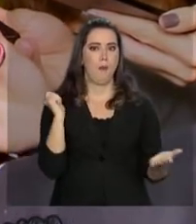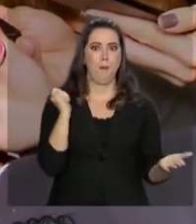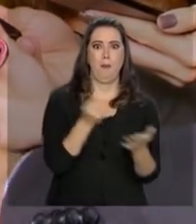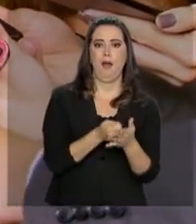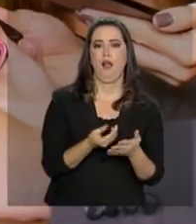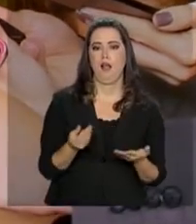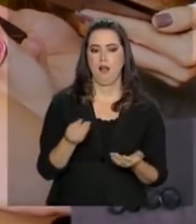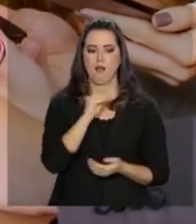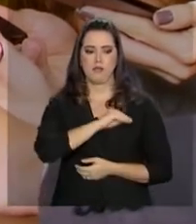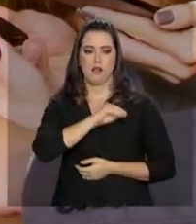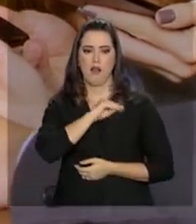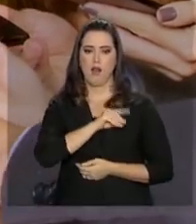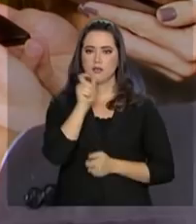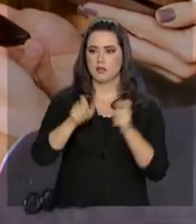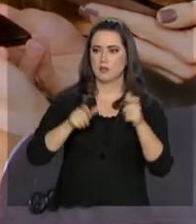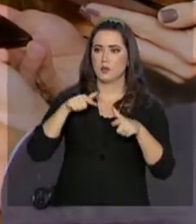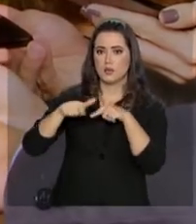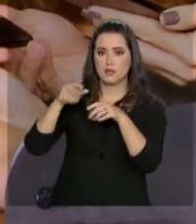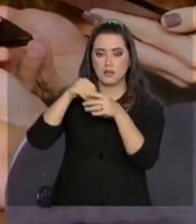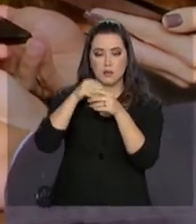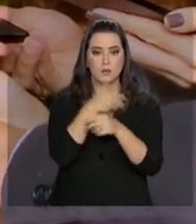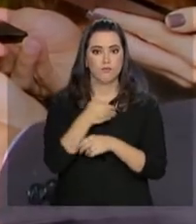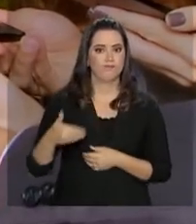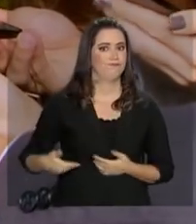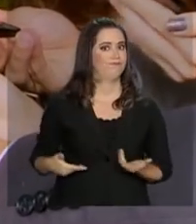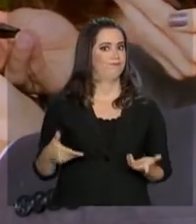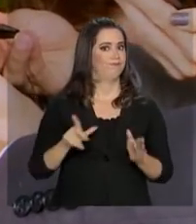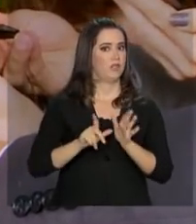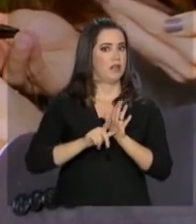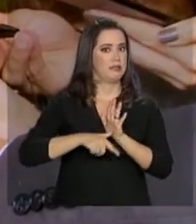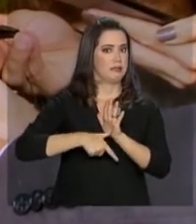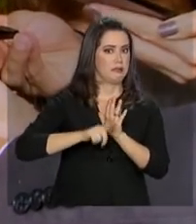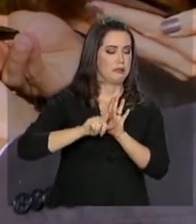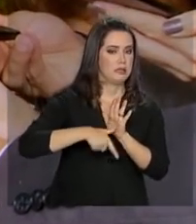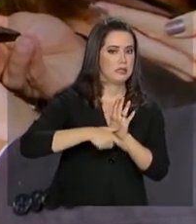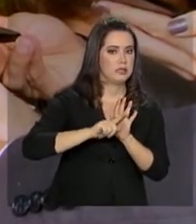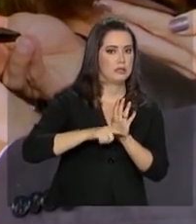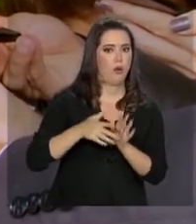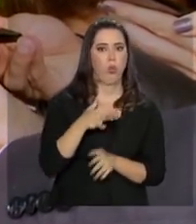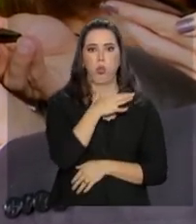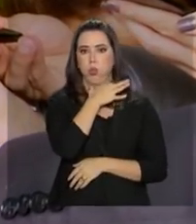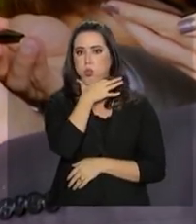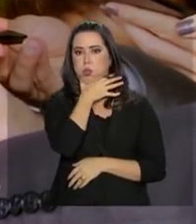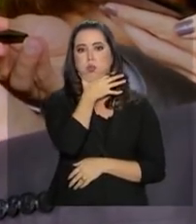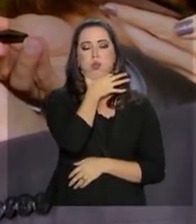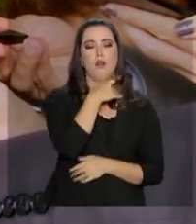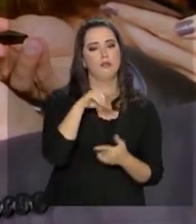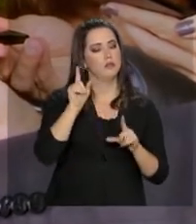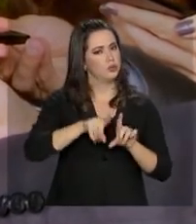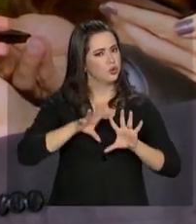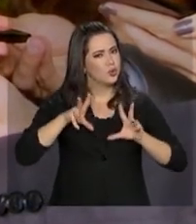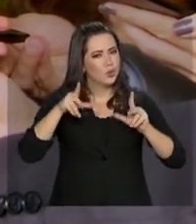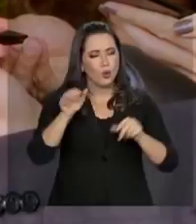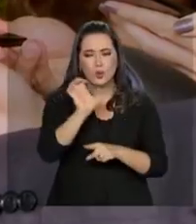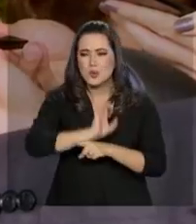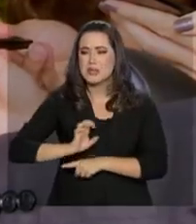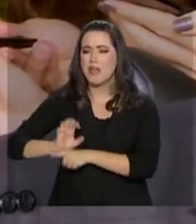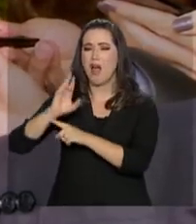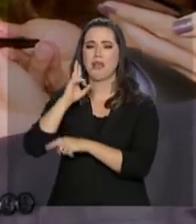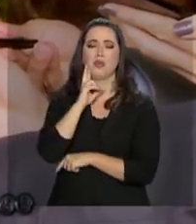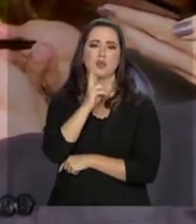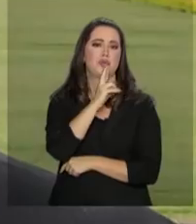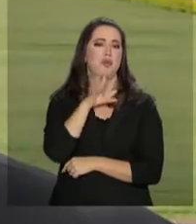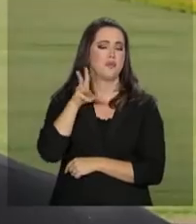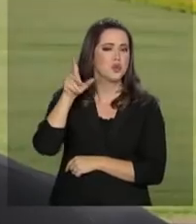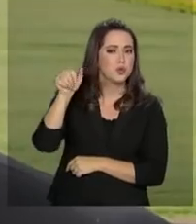pagamento dos salários o que levaria uma na inadimplência e é um colapso financeiro do estado de toda uma população